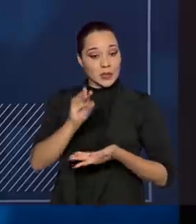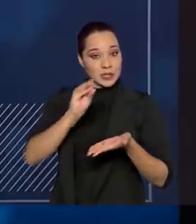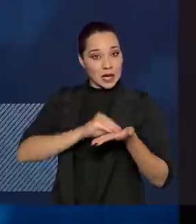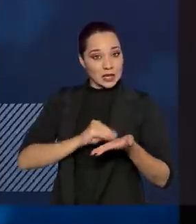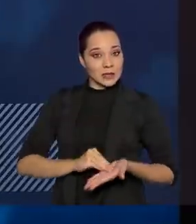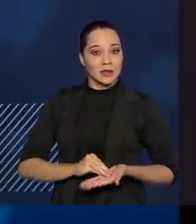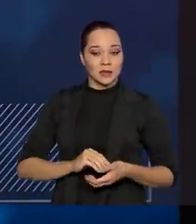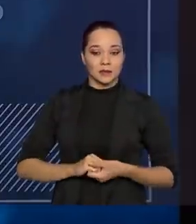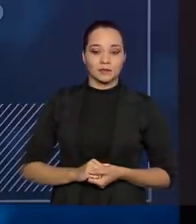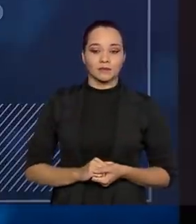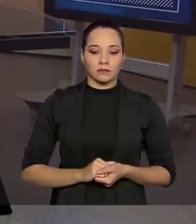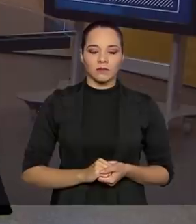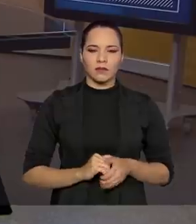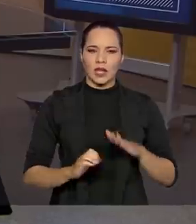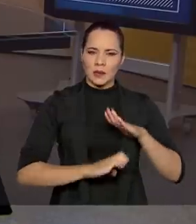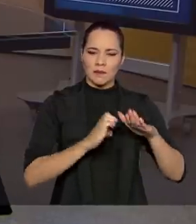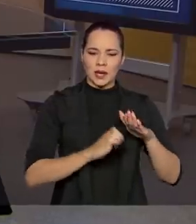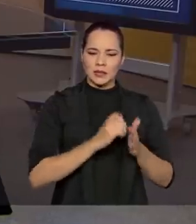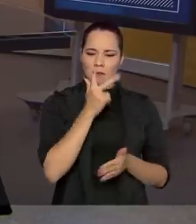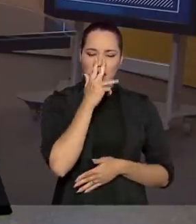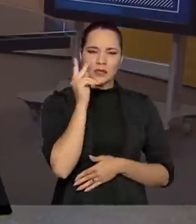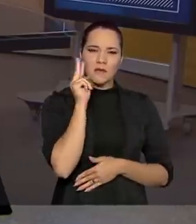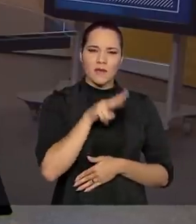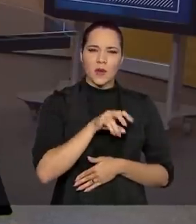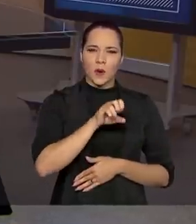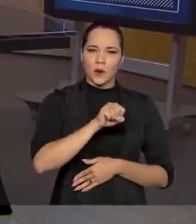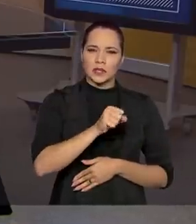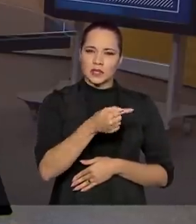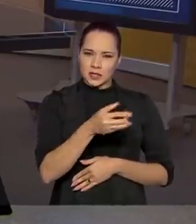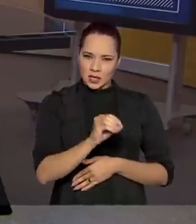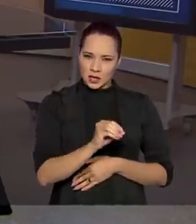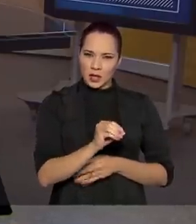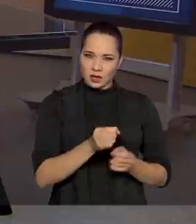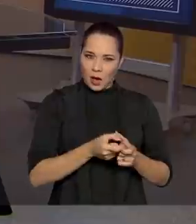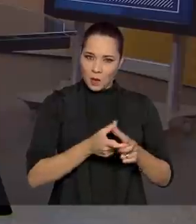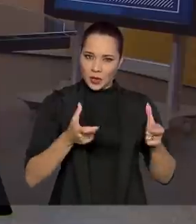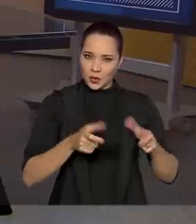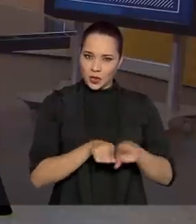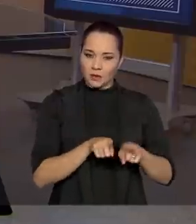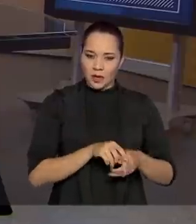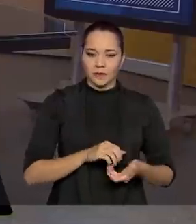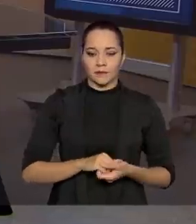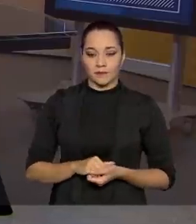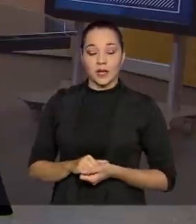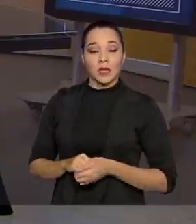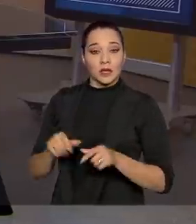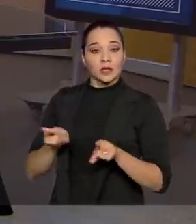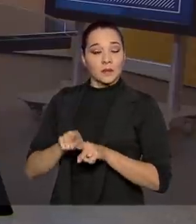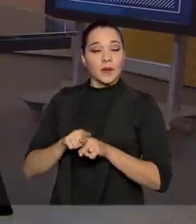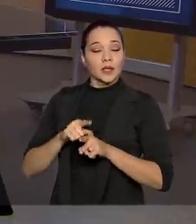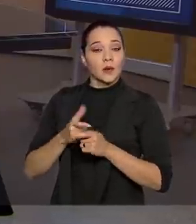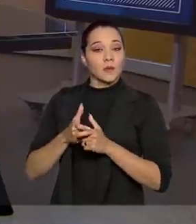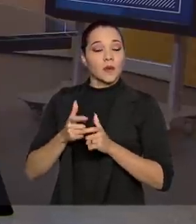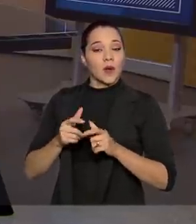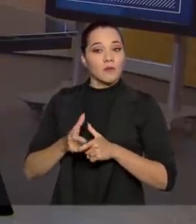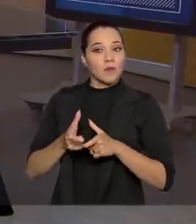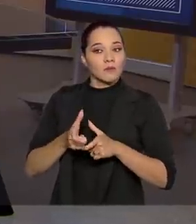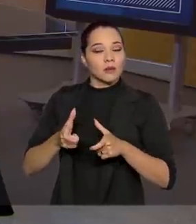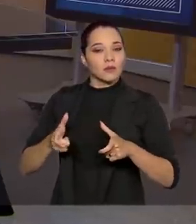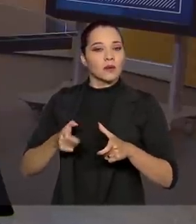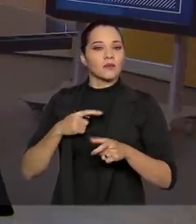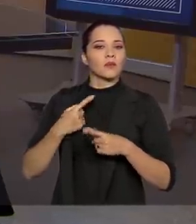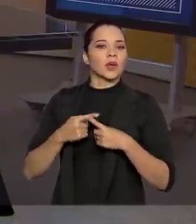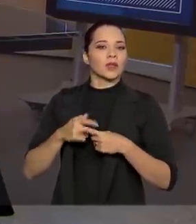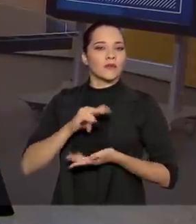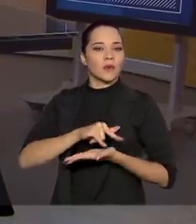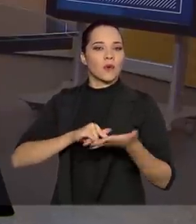temos também... Empresas, eu vi o último dado, 870, aumentou então? Também estamos em processo de aumento, porque tivemos uma